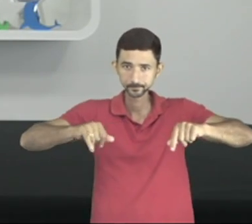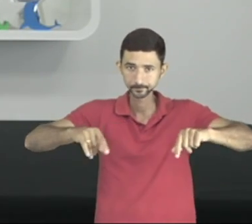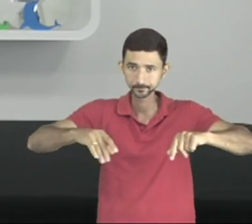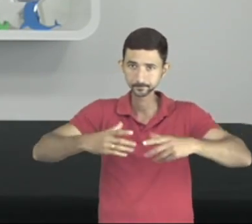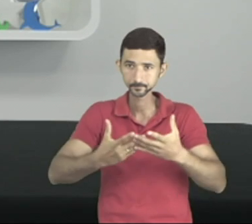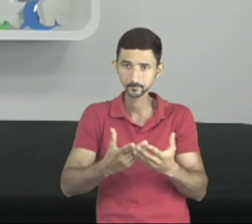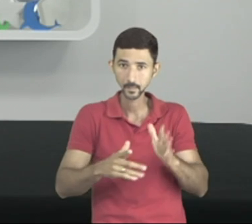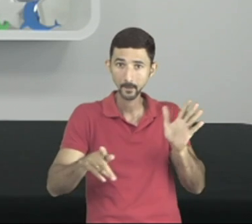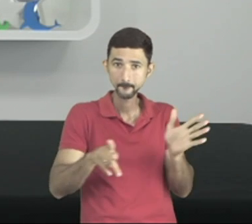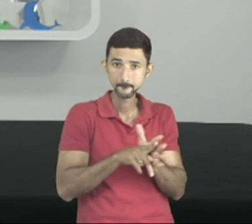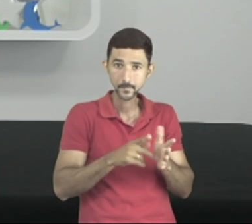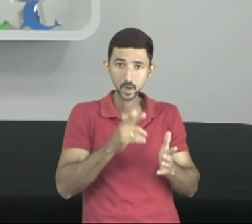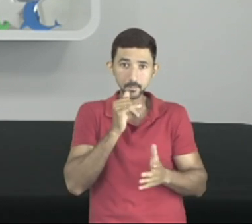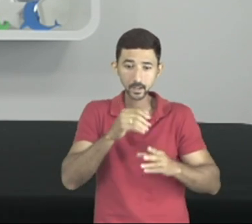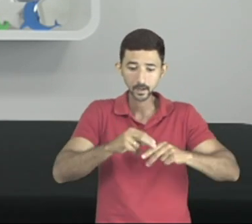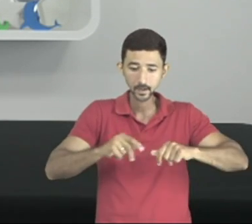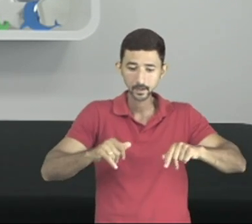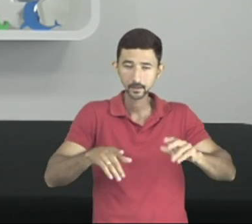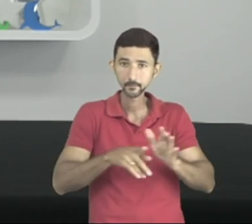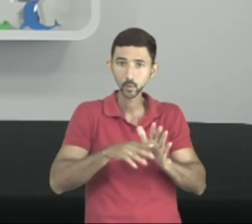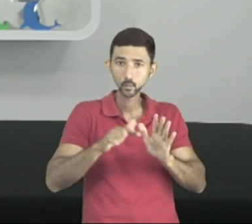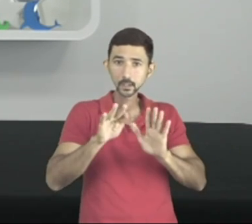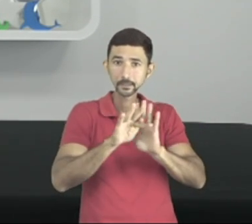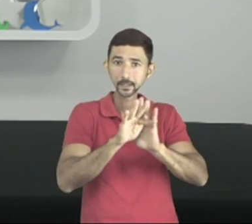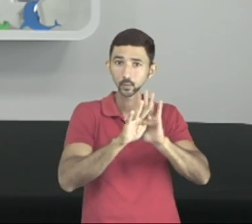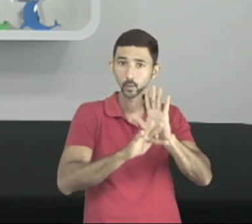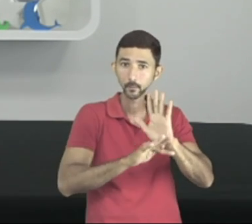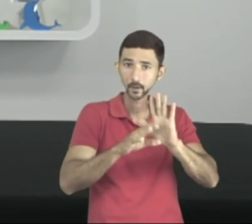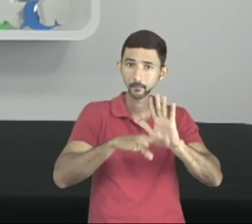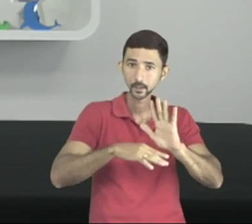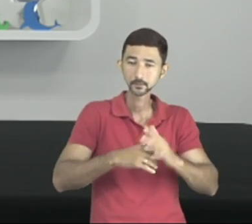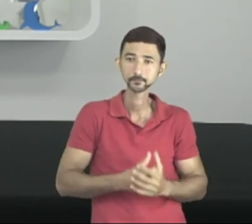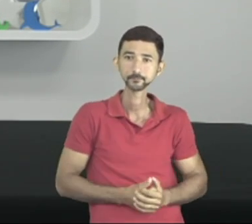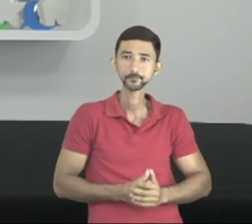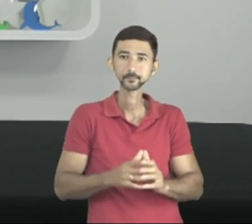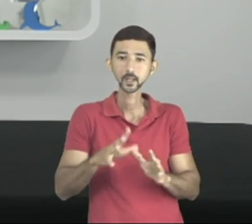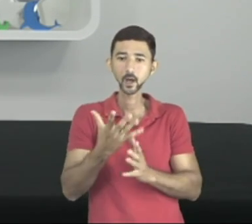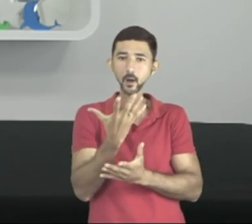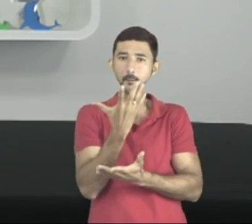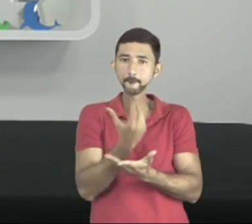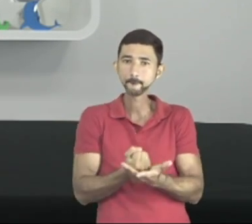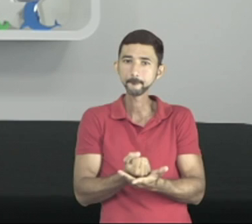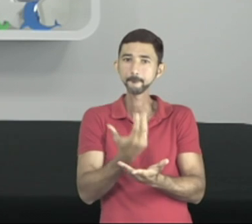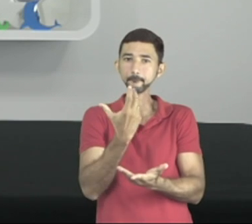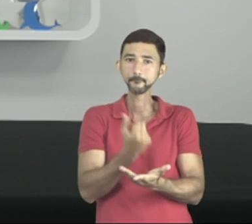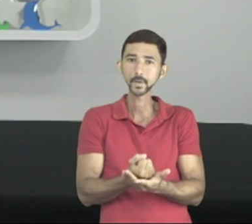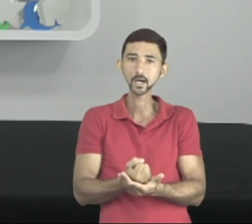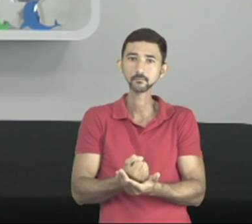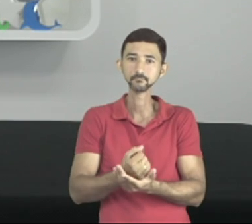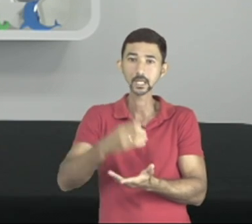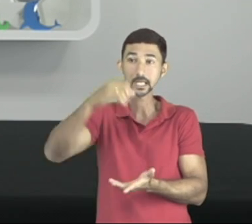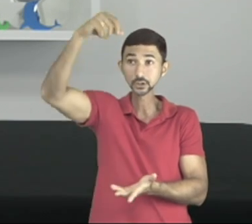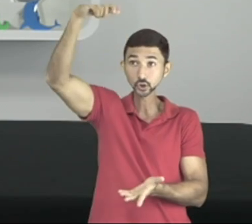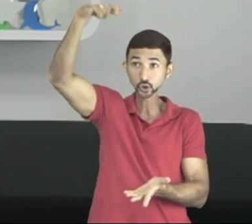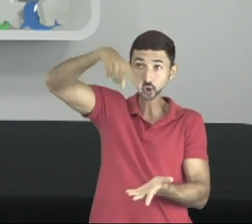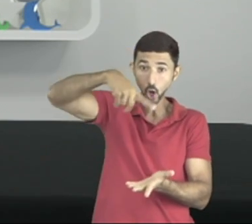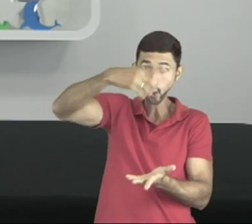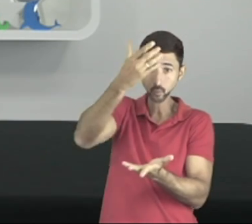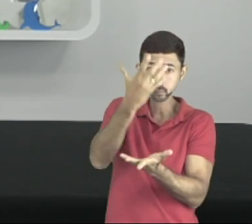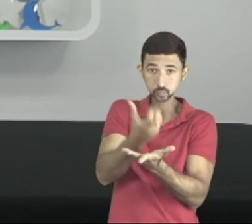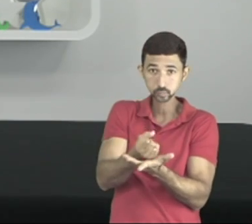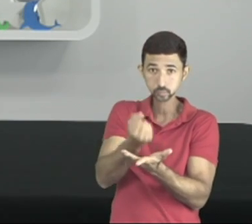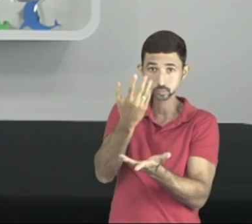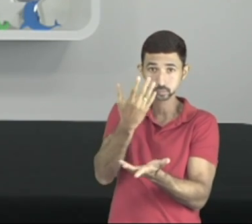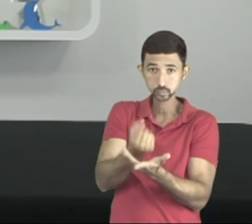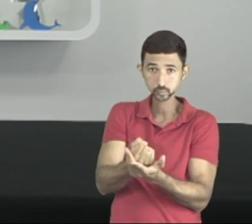ela tem um calor específico menor do que a da água, ela absorve mais rápido a energia e também libera mais